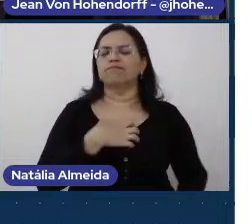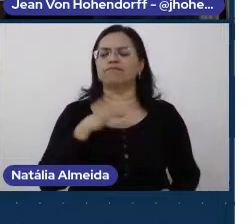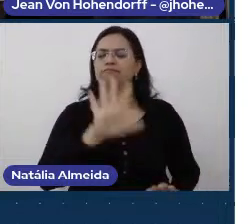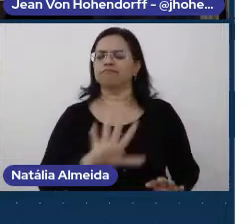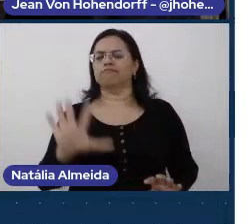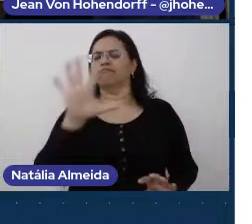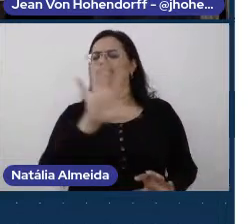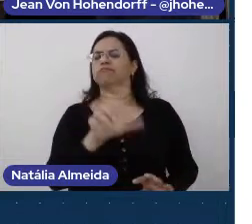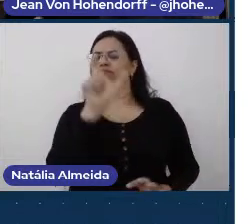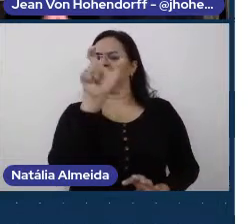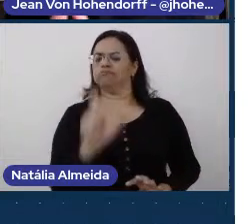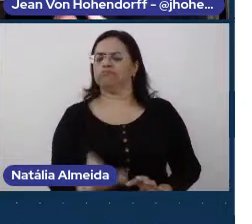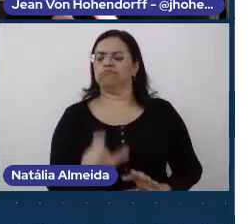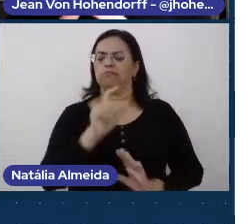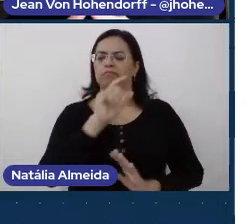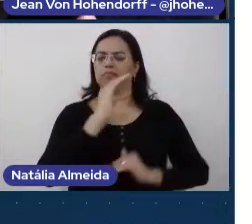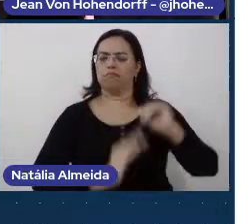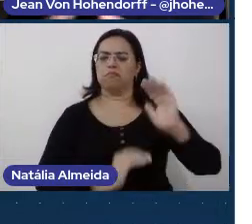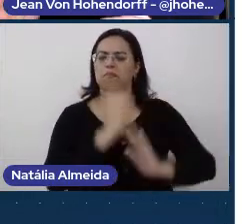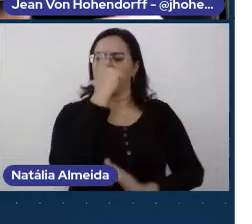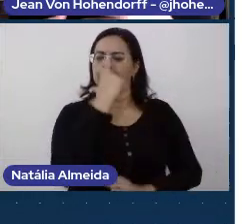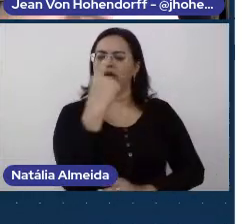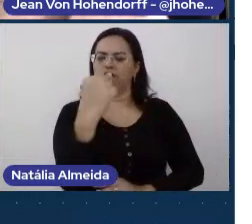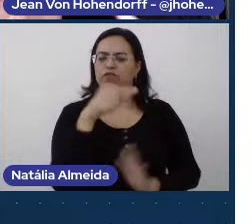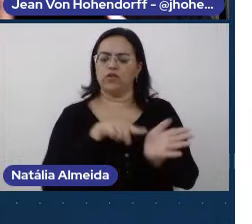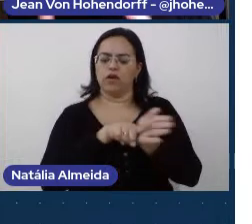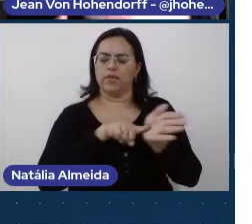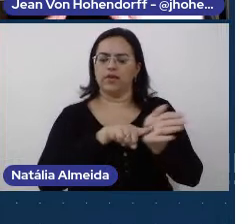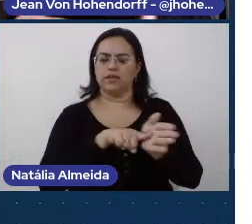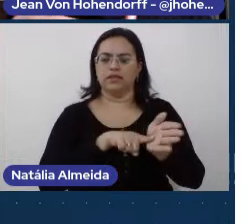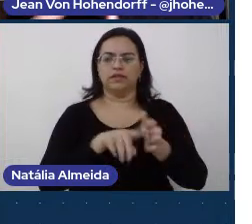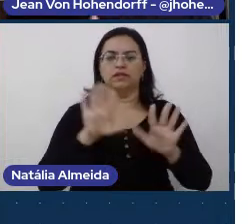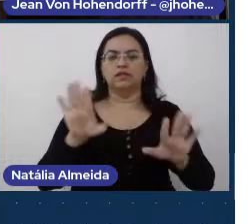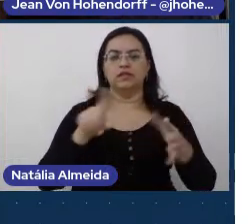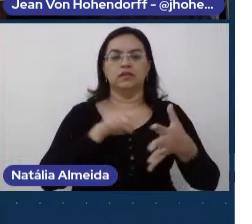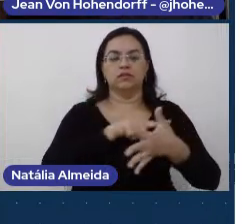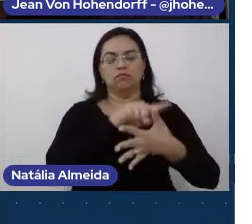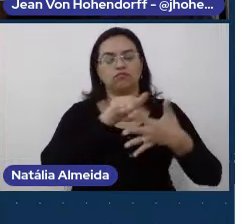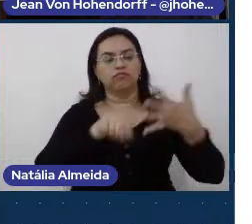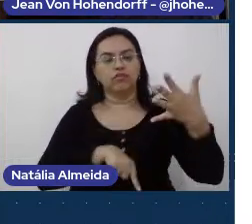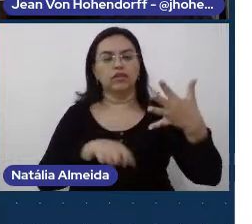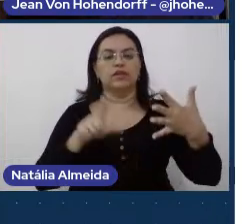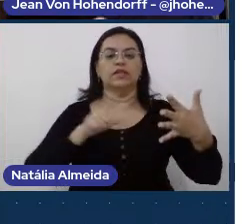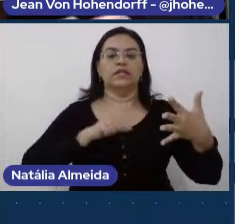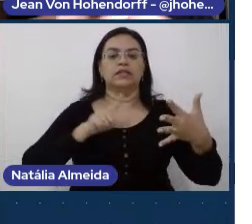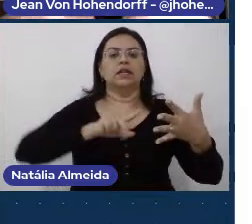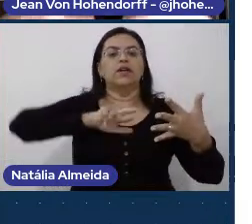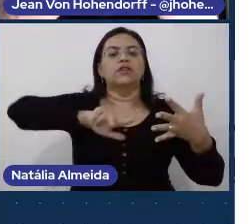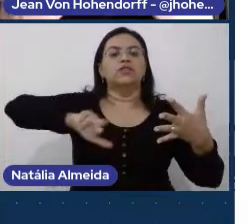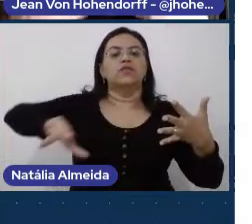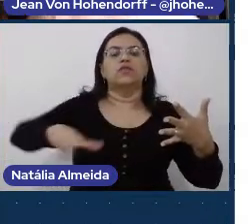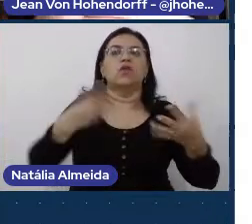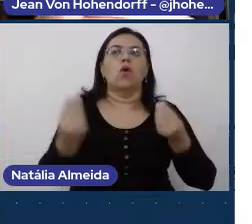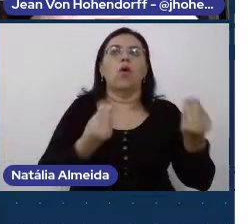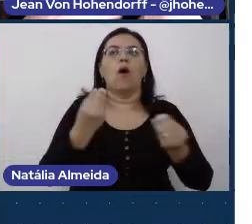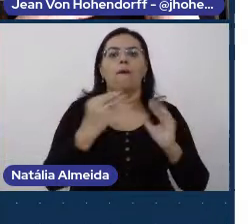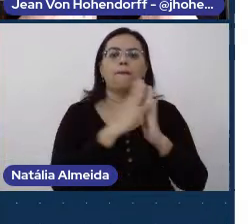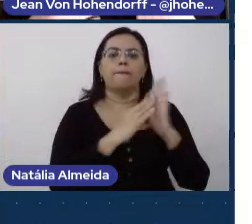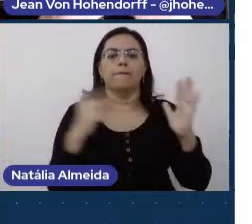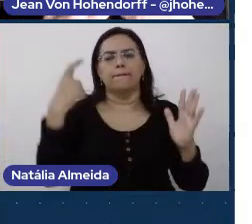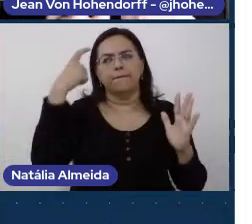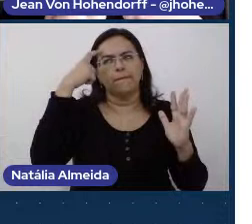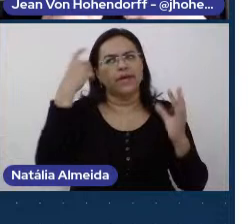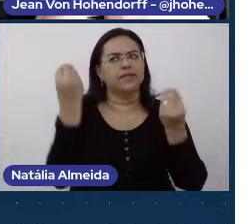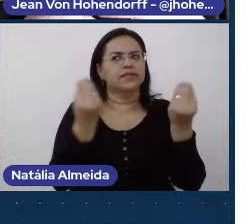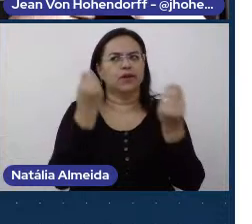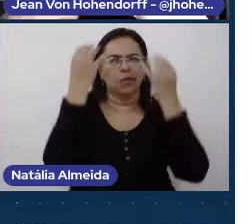pessoa pesquisadora, né? O paradigma sendo as diferentes visões, crenças ou padrões de pensamento.